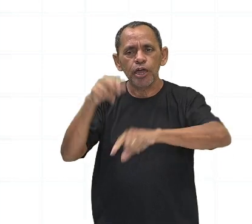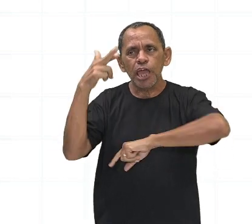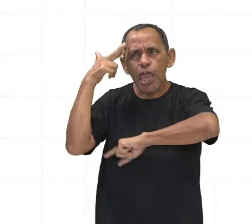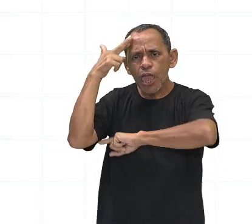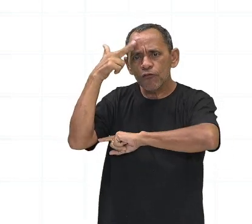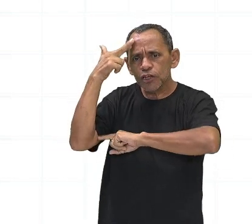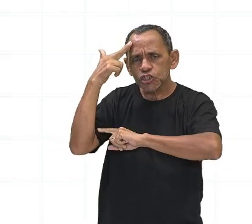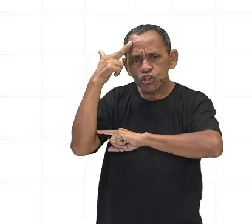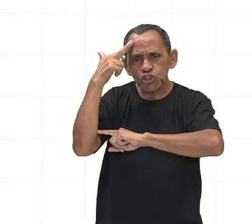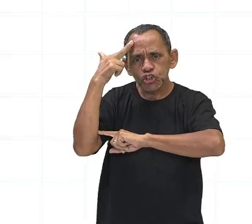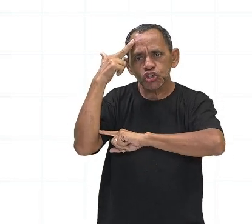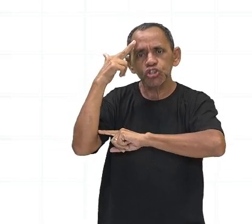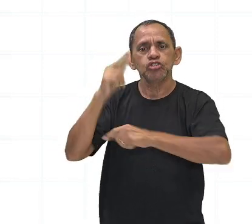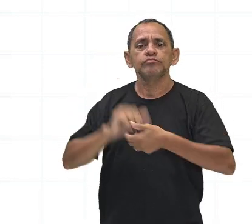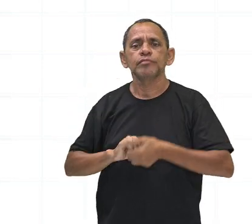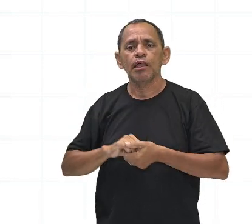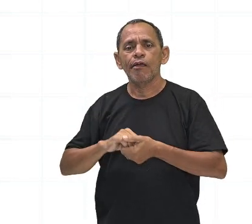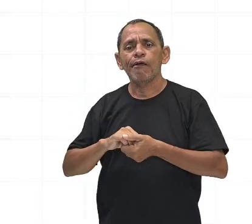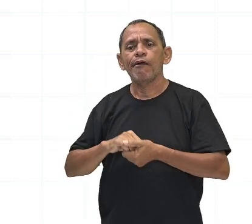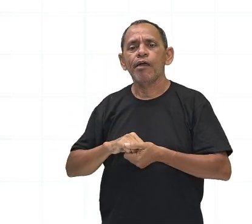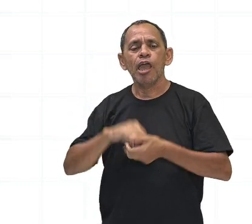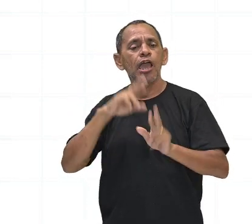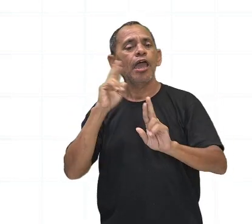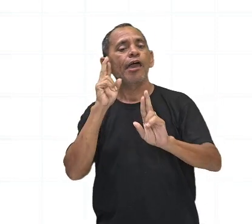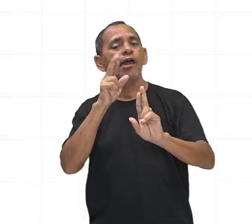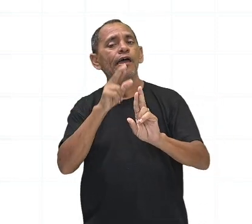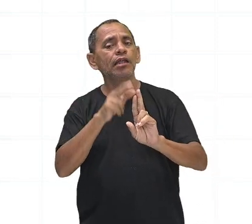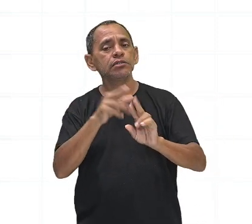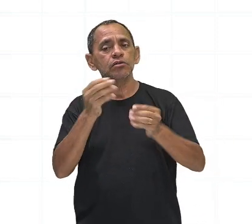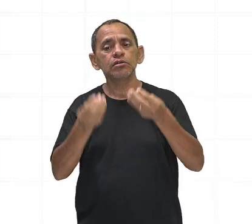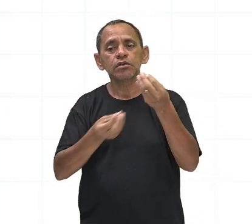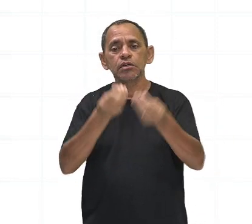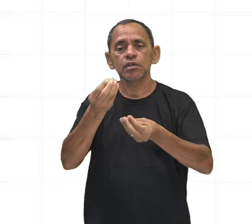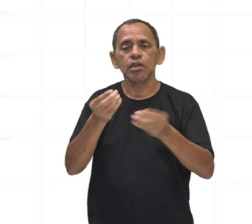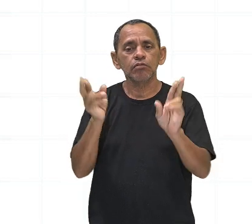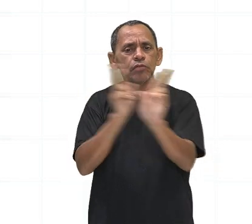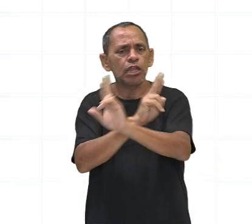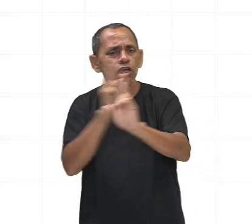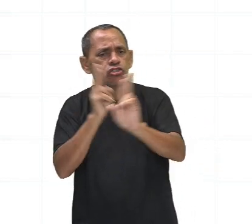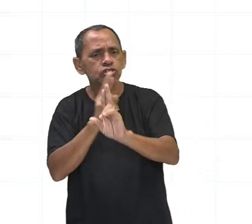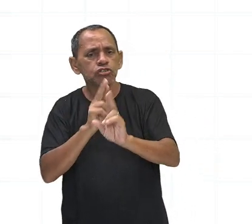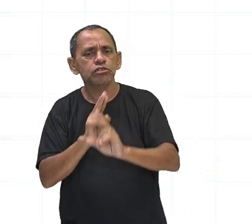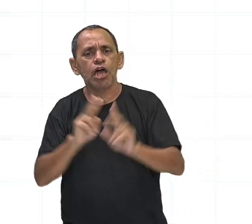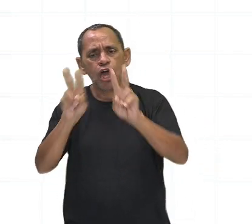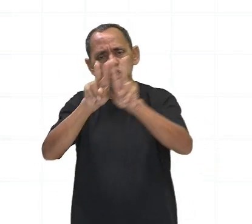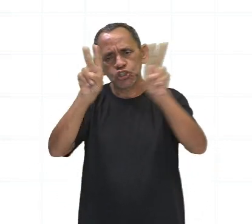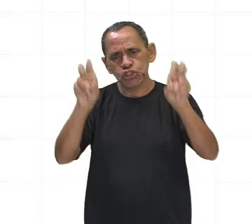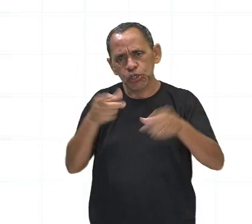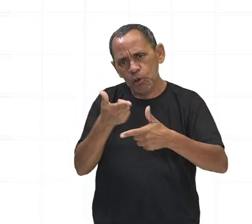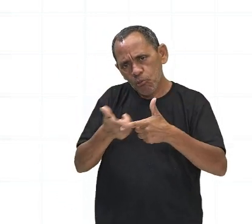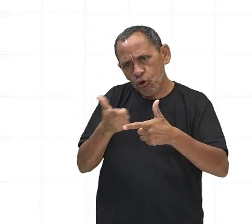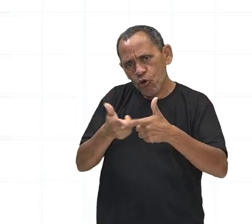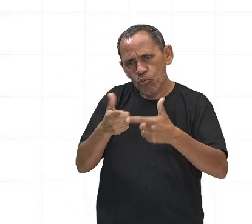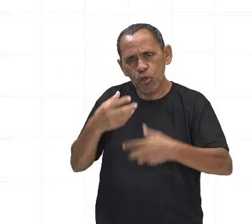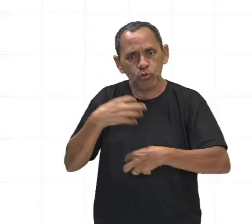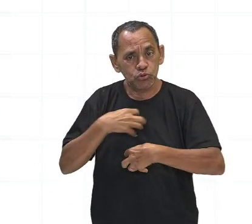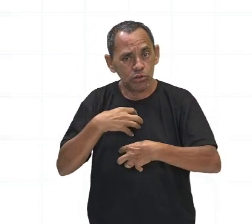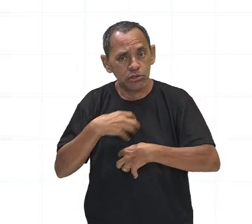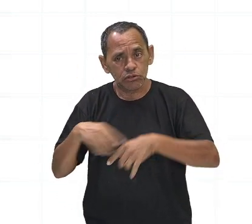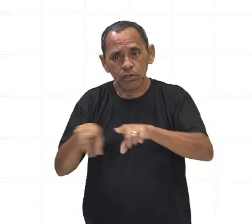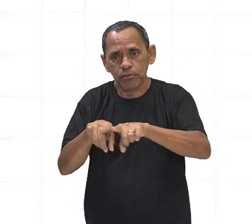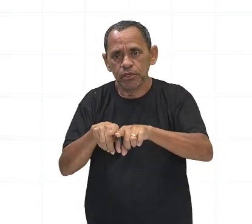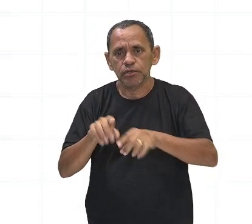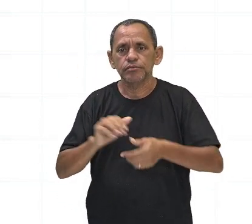em relação a um determinado tema, problema ou situação, ok? Então, olha só o que estou trazendo